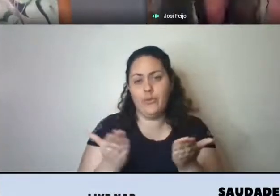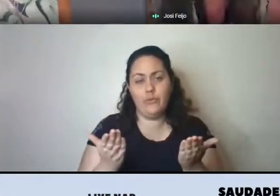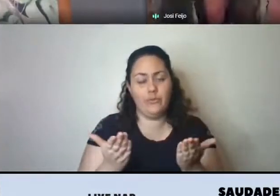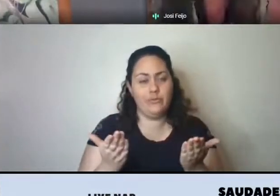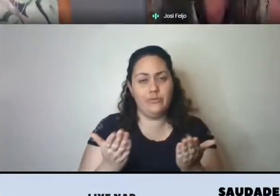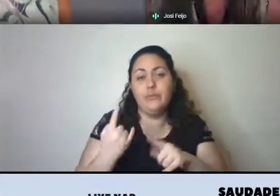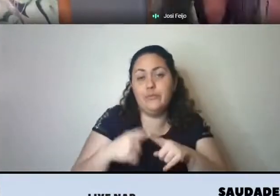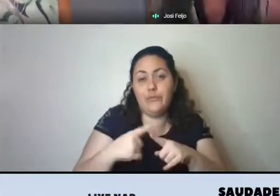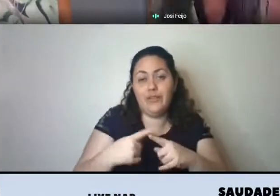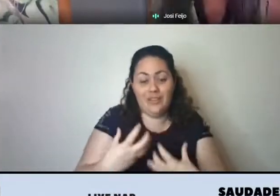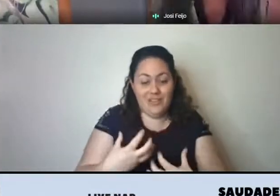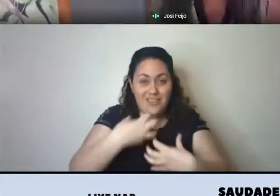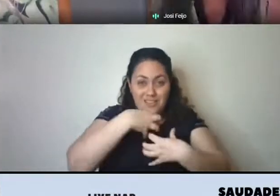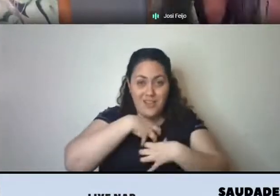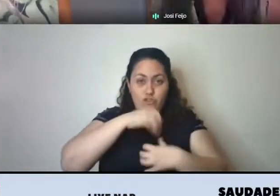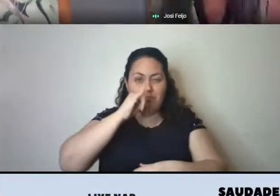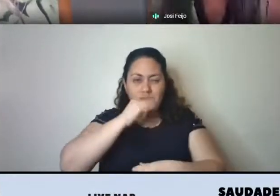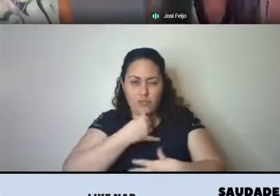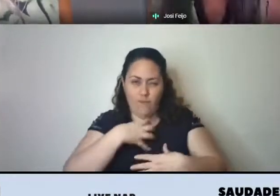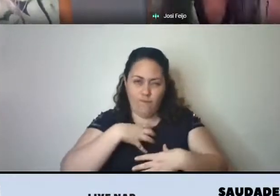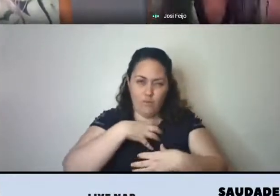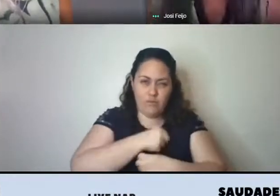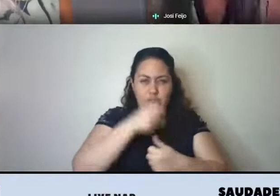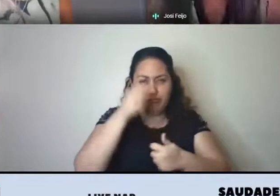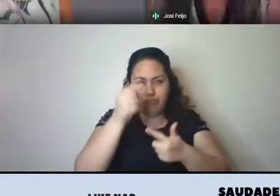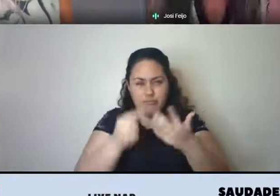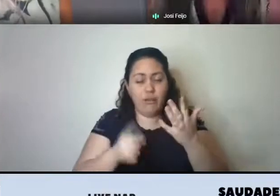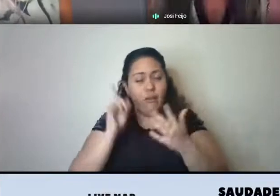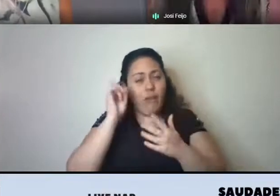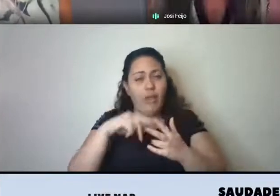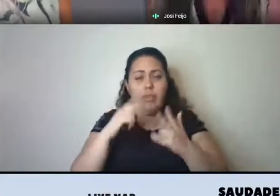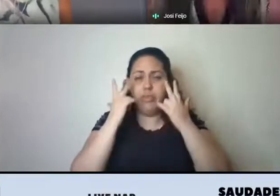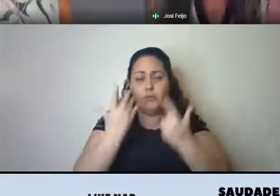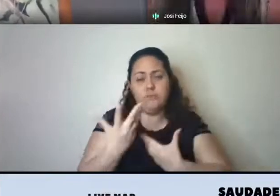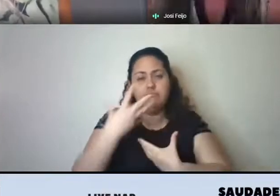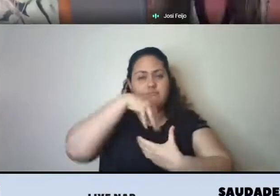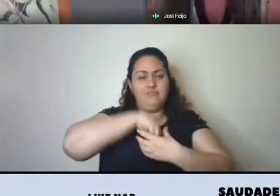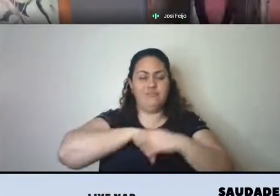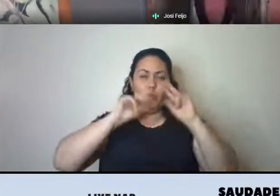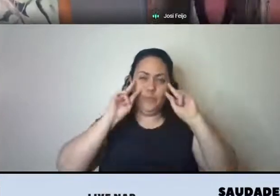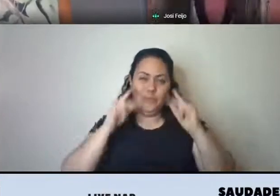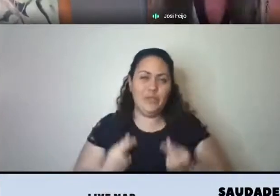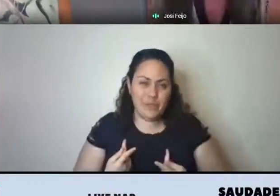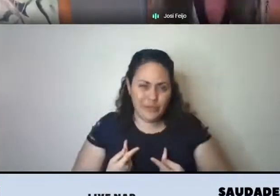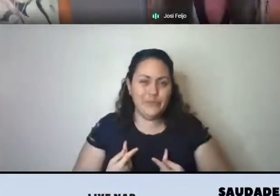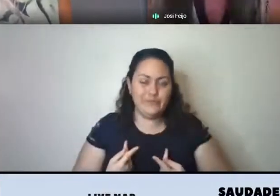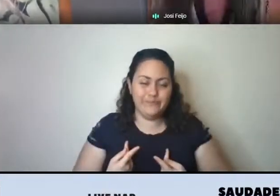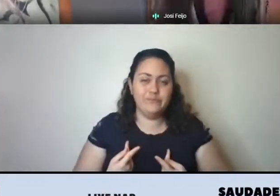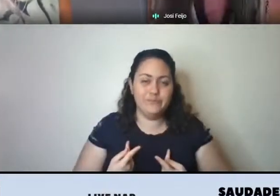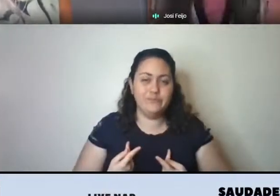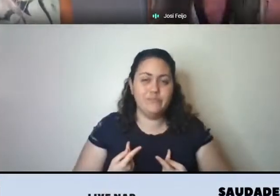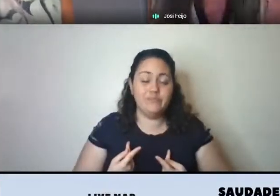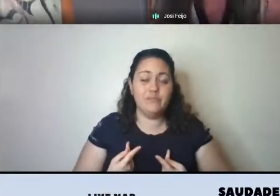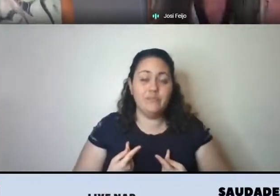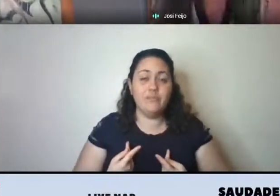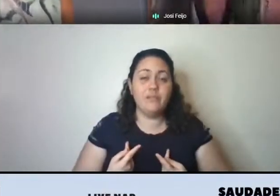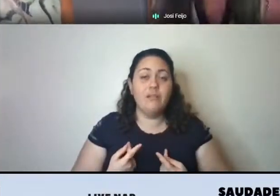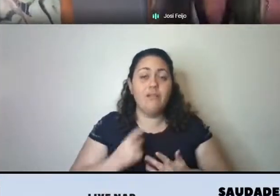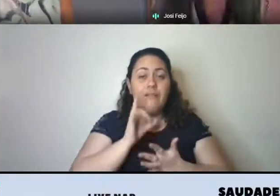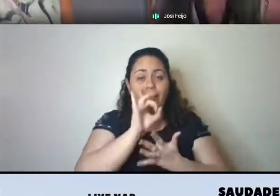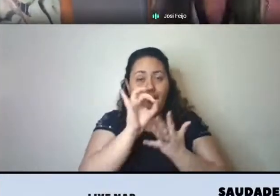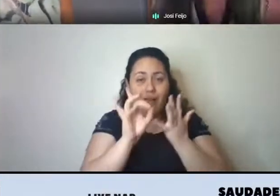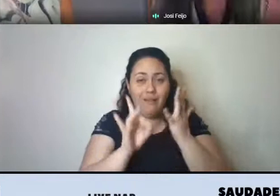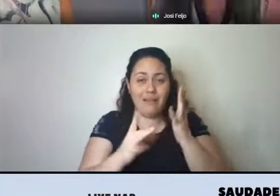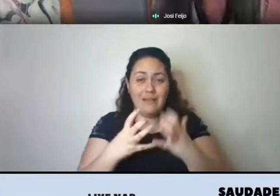são do ser humano e que eles também trazem para nós como bagagem, né? Para